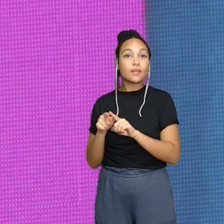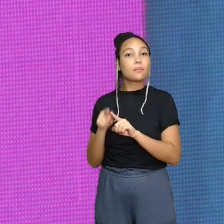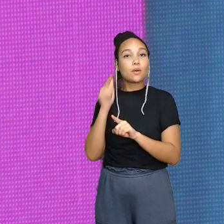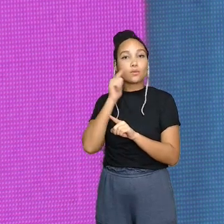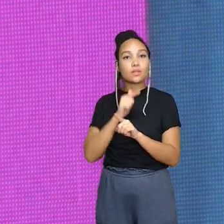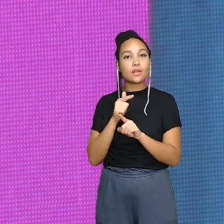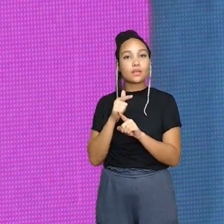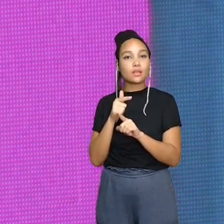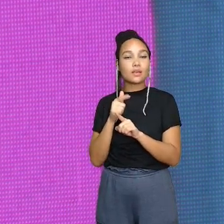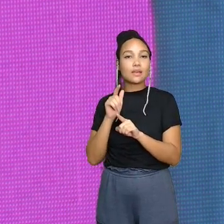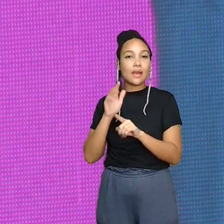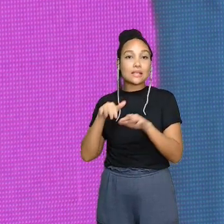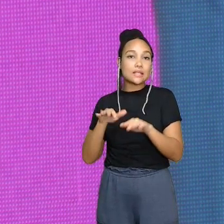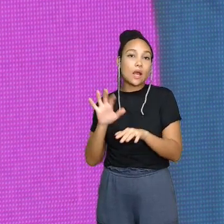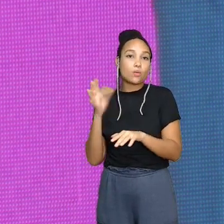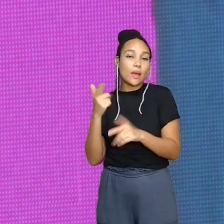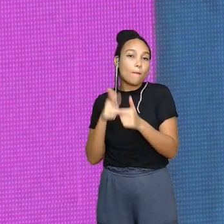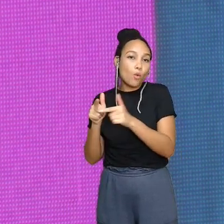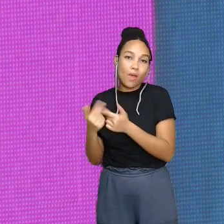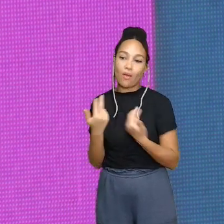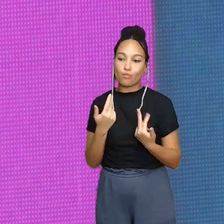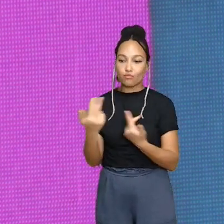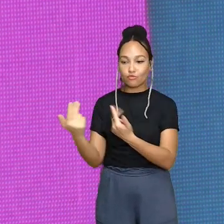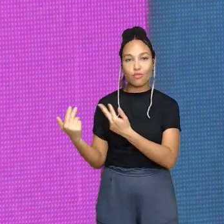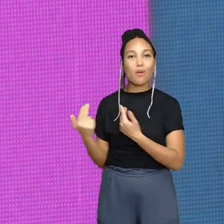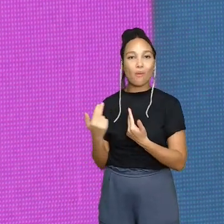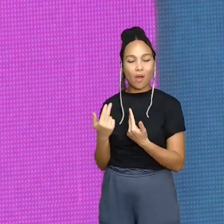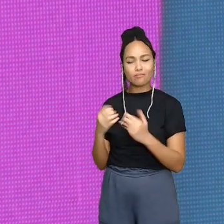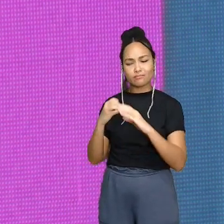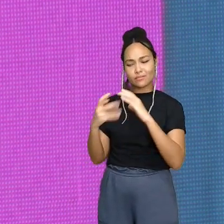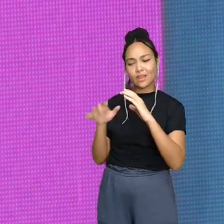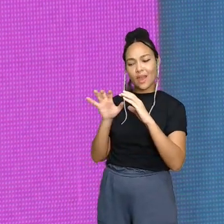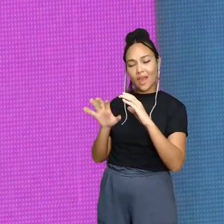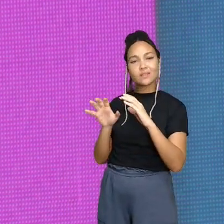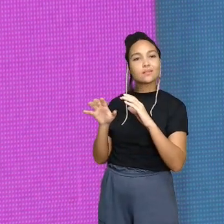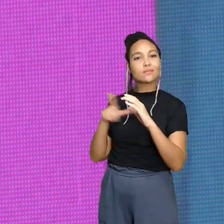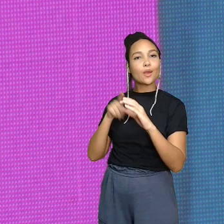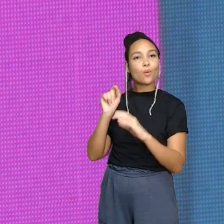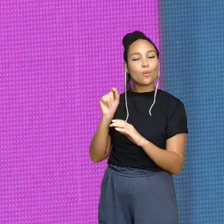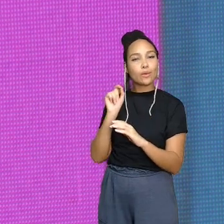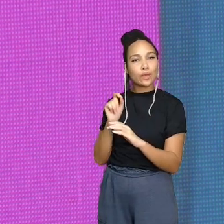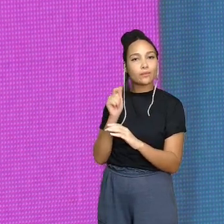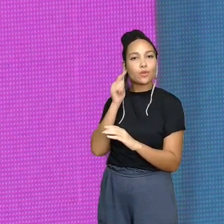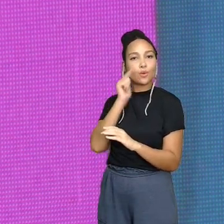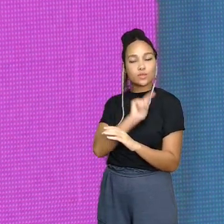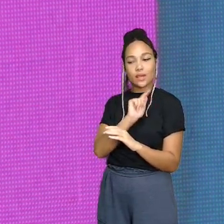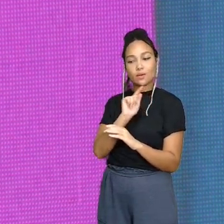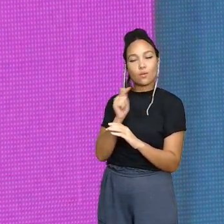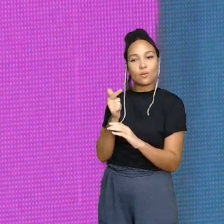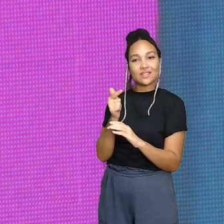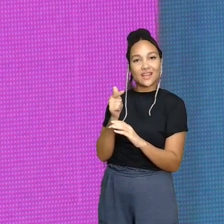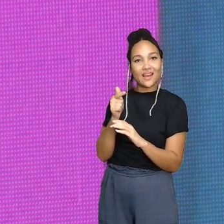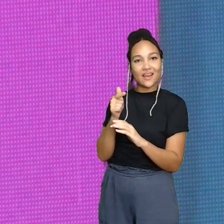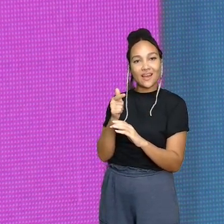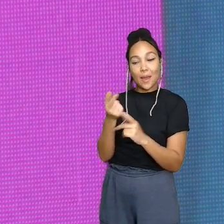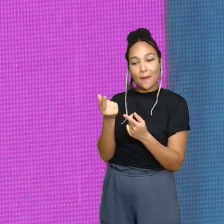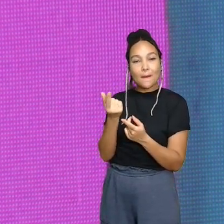mesmas vulnerabilidades, essas características fazem com que esse microcosmo, essa